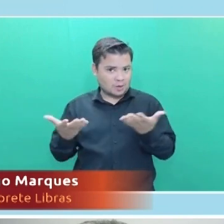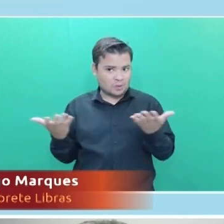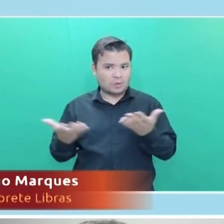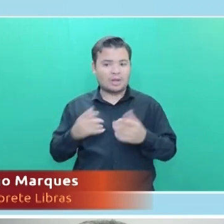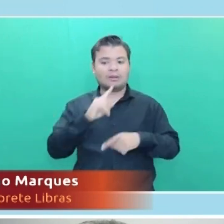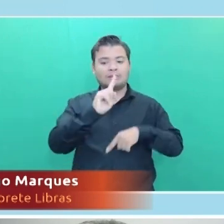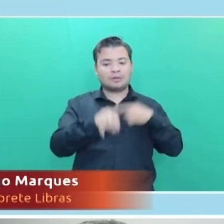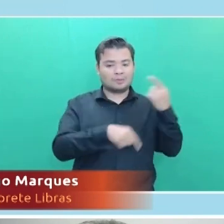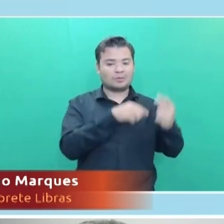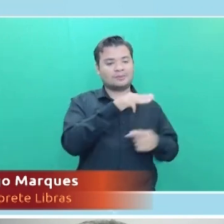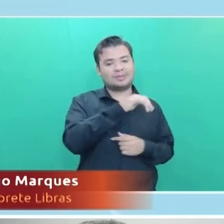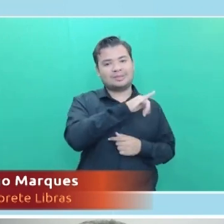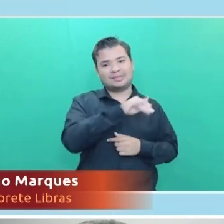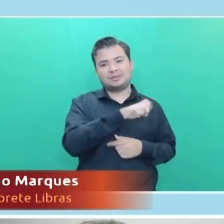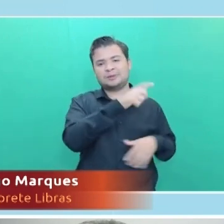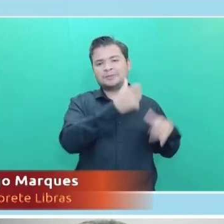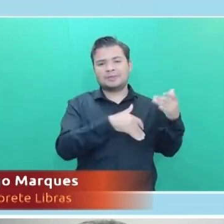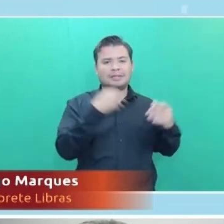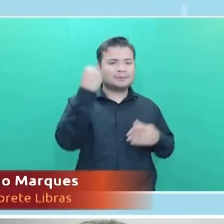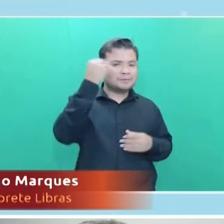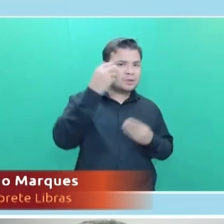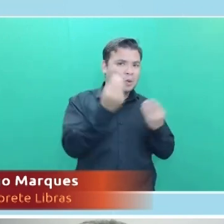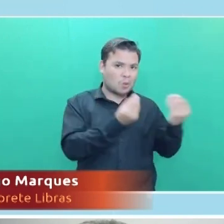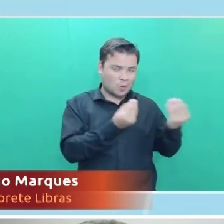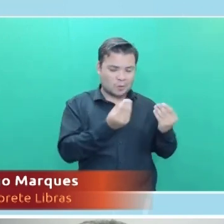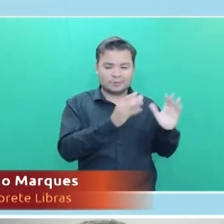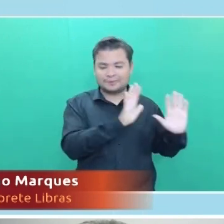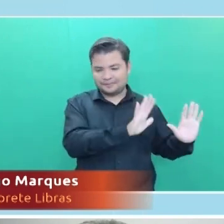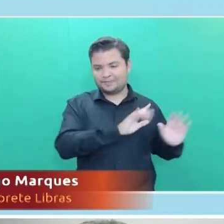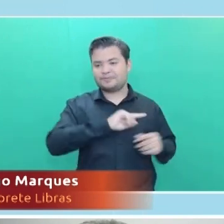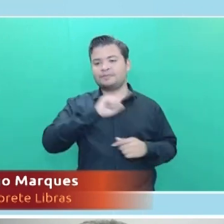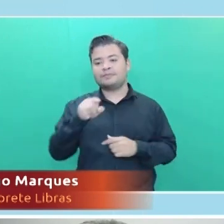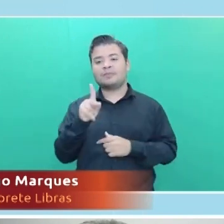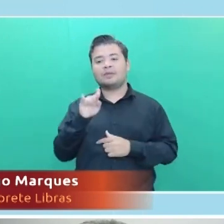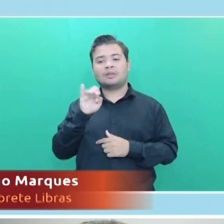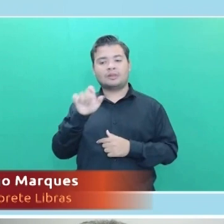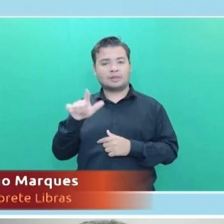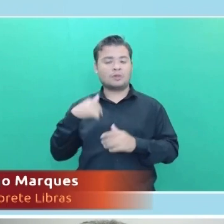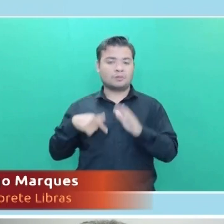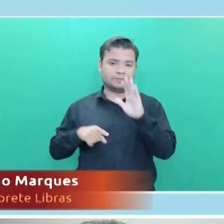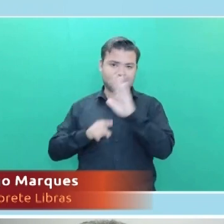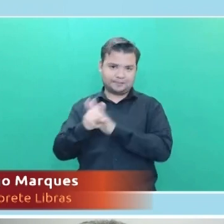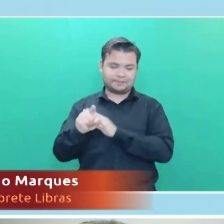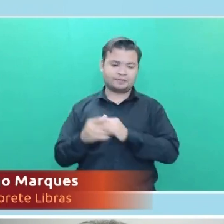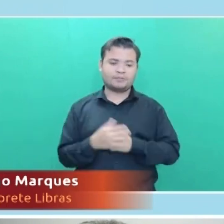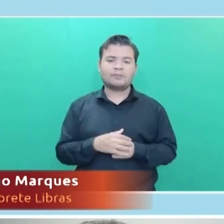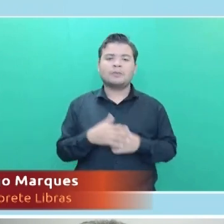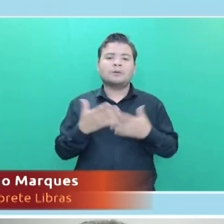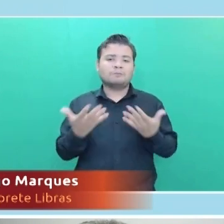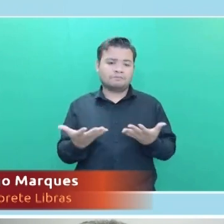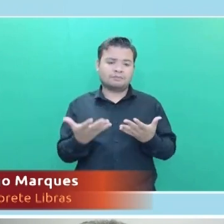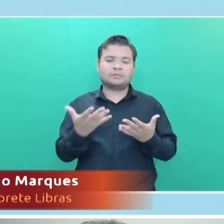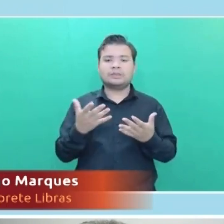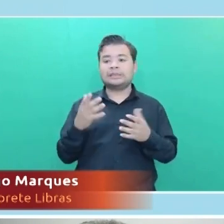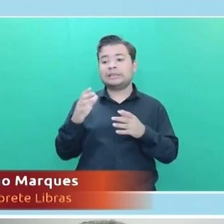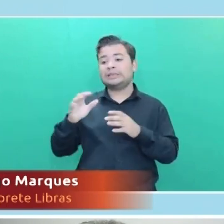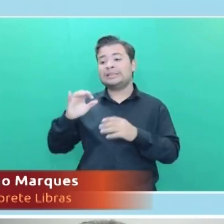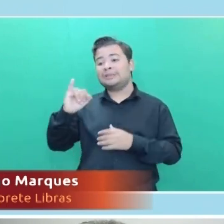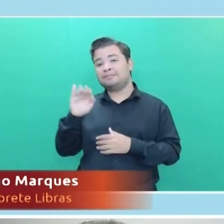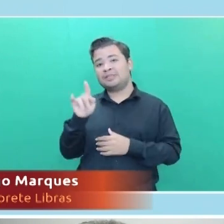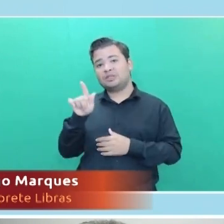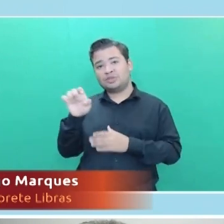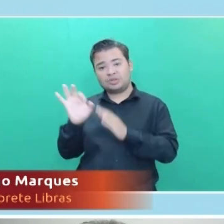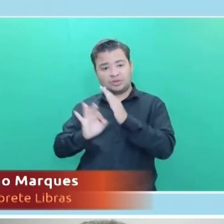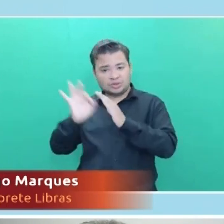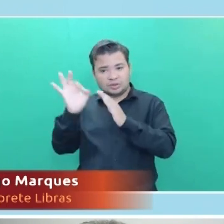de Goiás, né? Mas, Daniel, passando a mesma pergunta que fiz para o Manajé, é importante que o IBGE saiba quem são